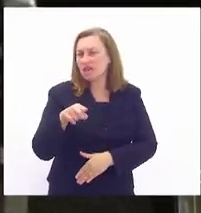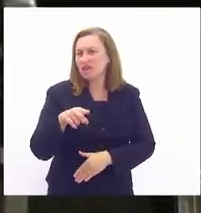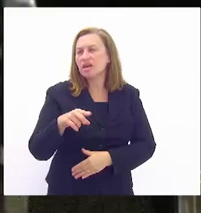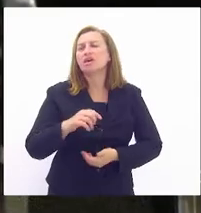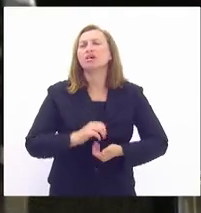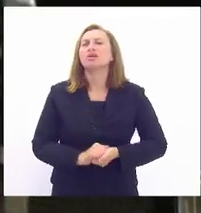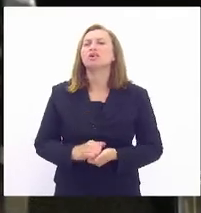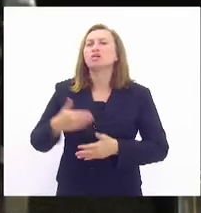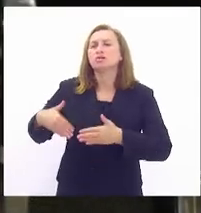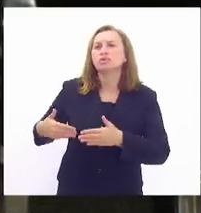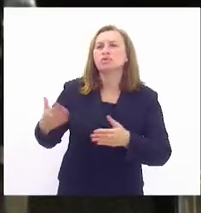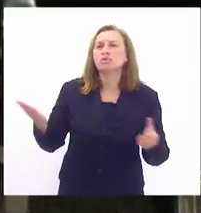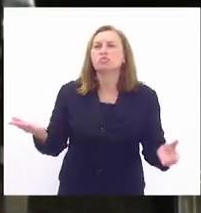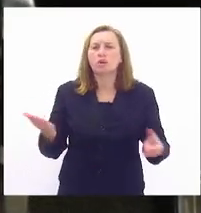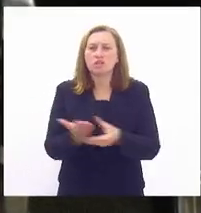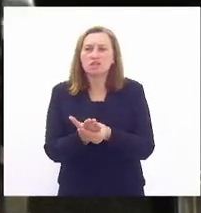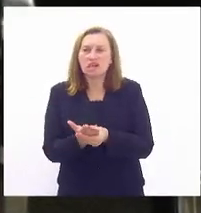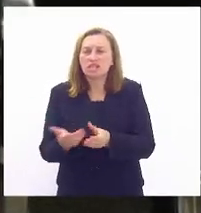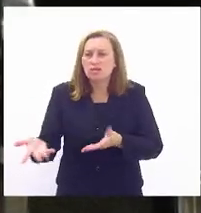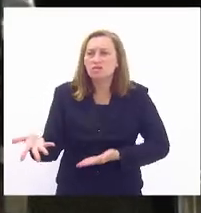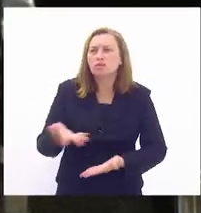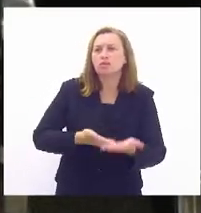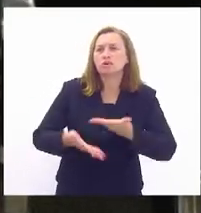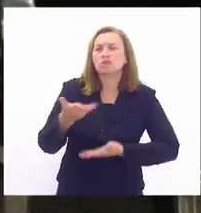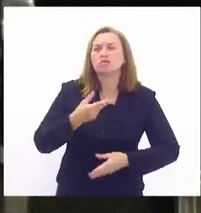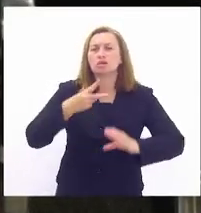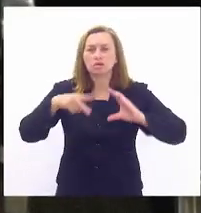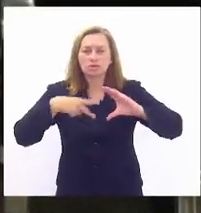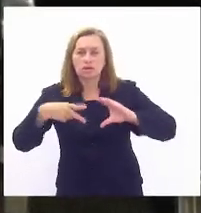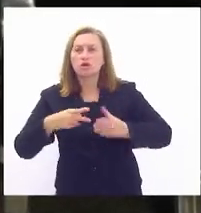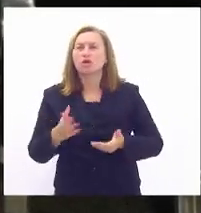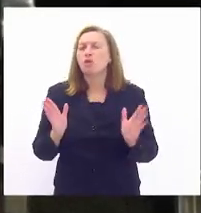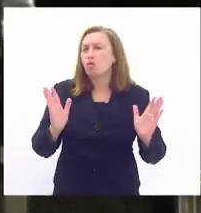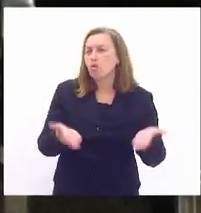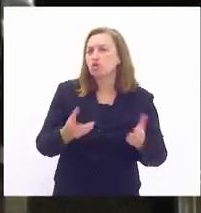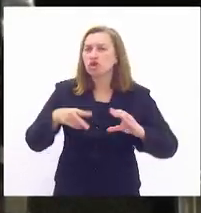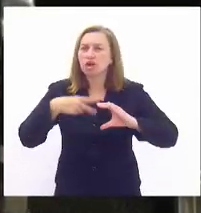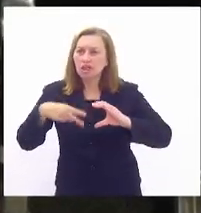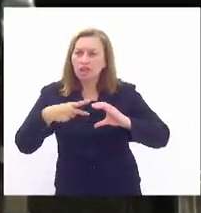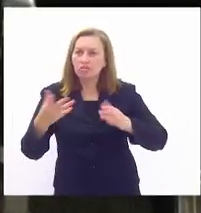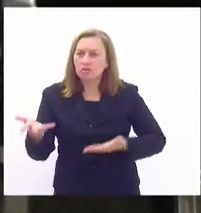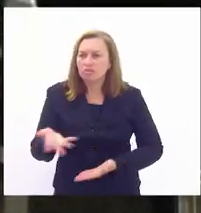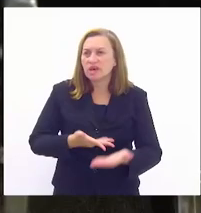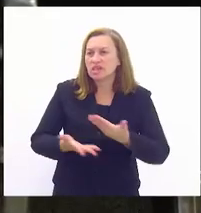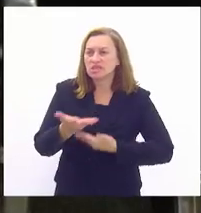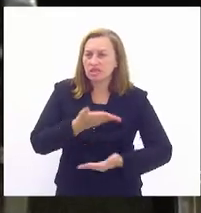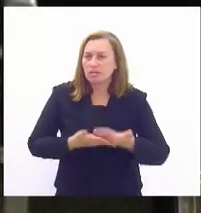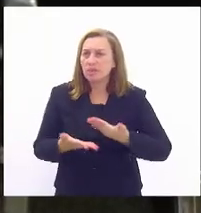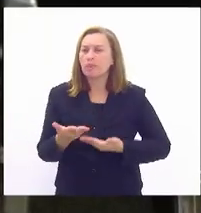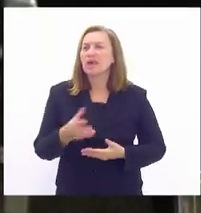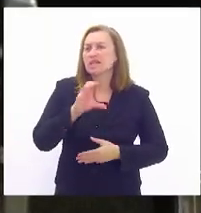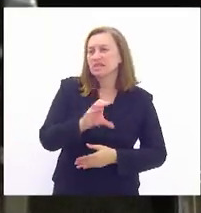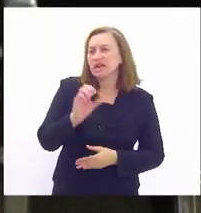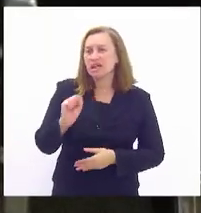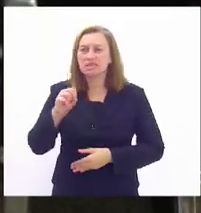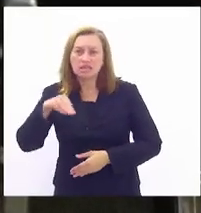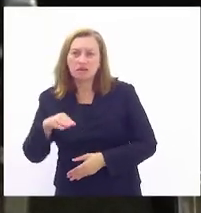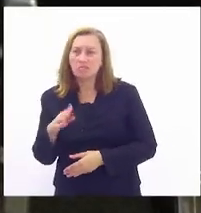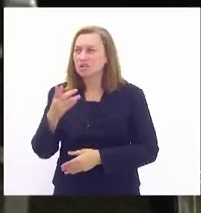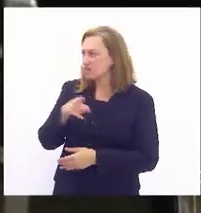no processo, a Câmara participa desse processo. Hoje a Câmara participa diretamente. Hoje a CSM, para quem não